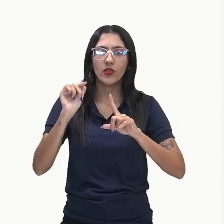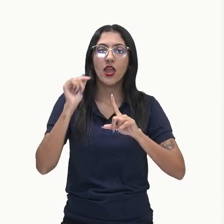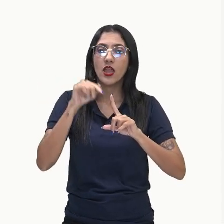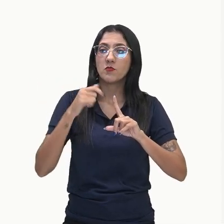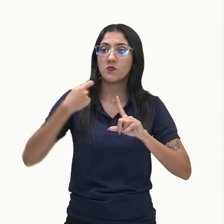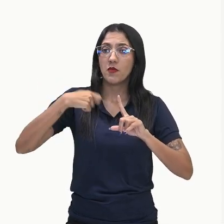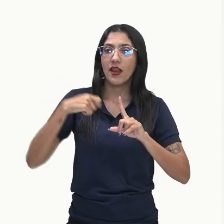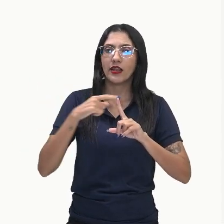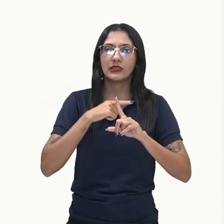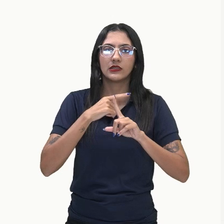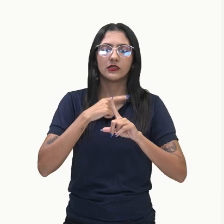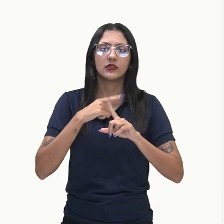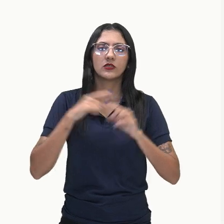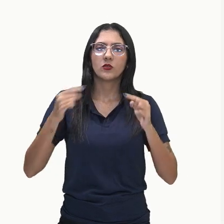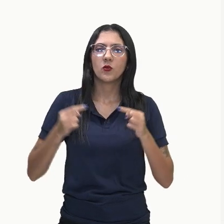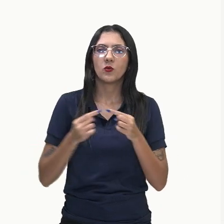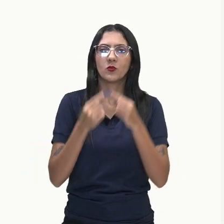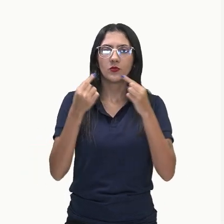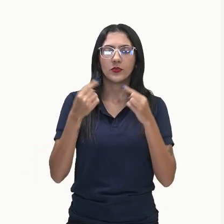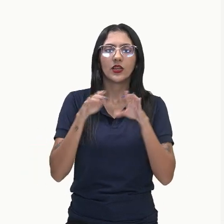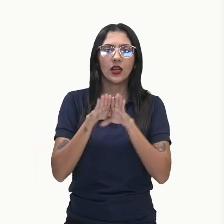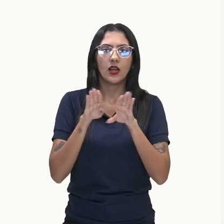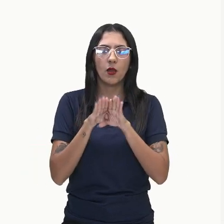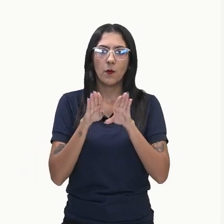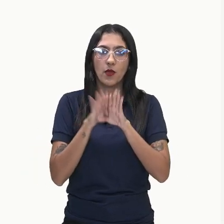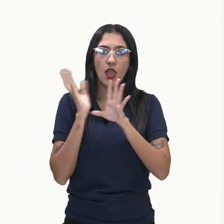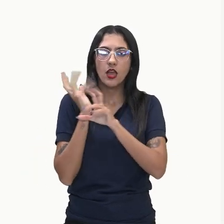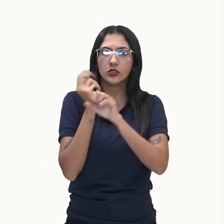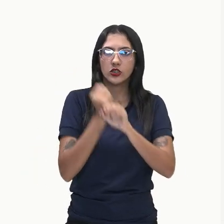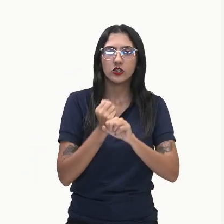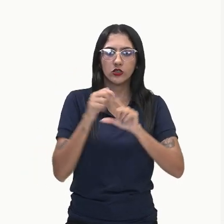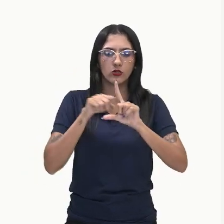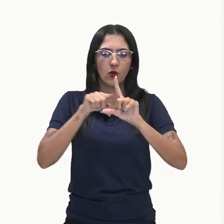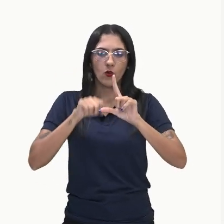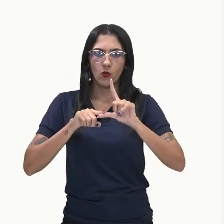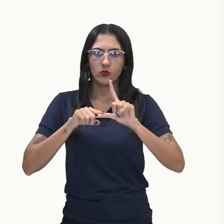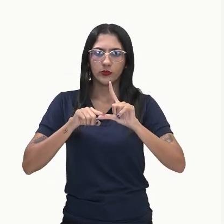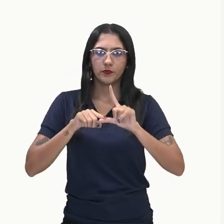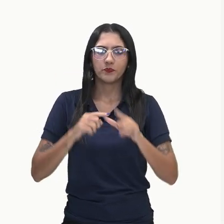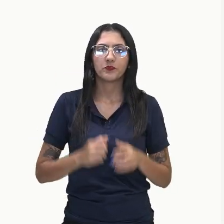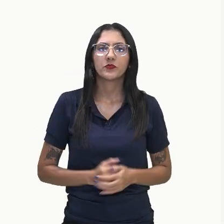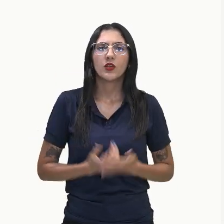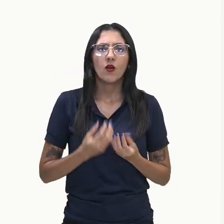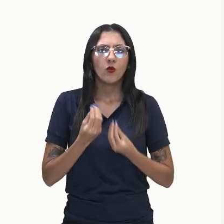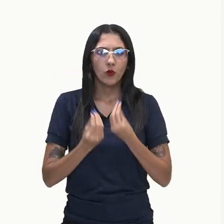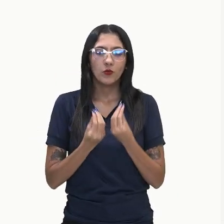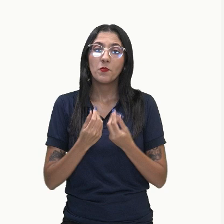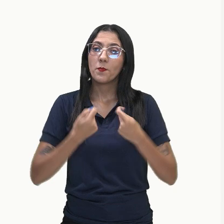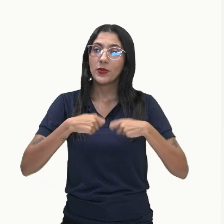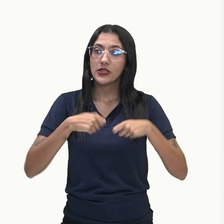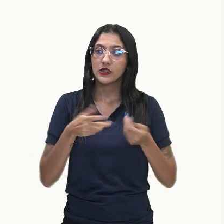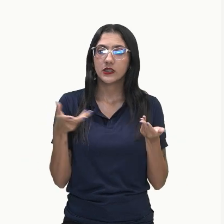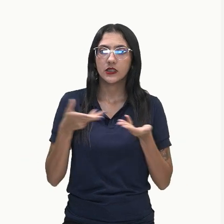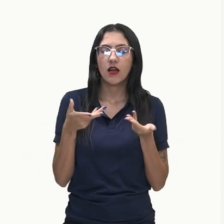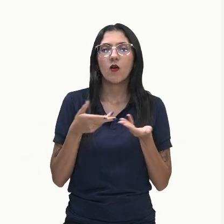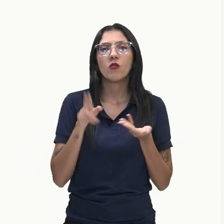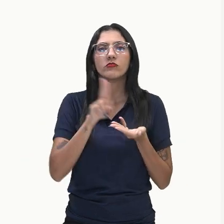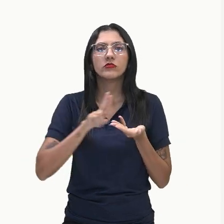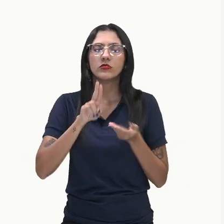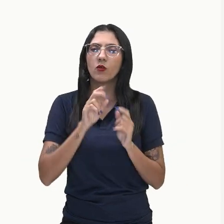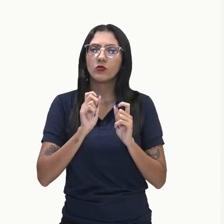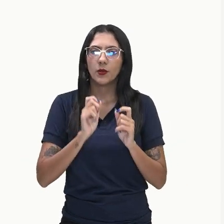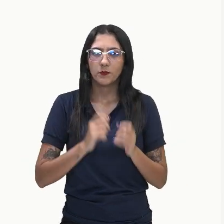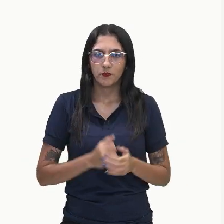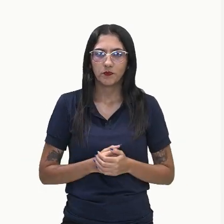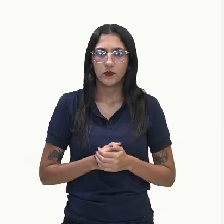à soma dos dois ângulos internos não adjacentes. Então, para isso, nós vamos precisar adotar aí um